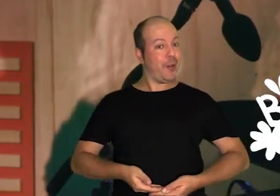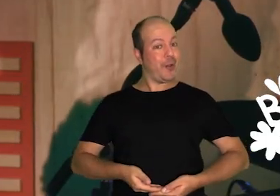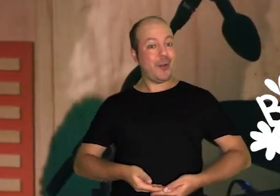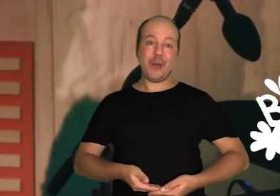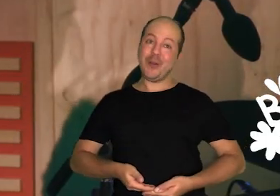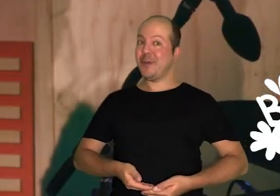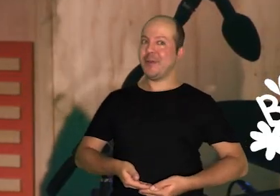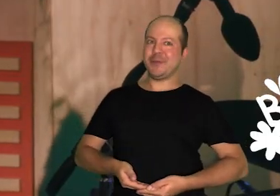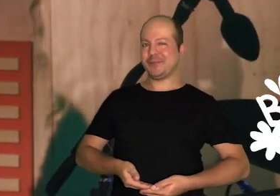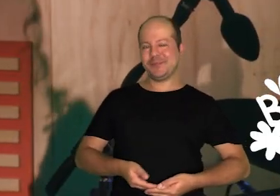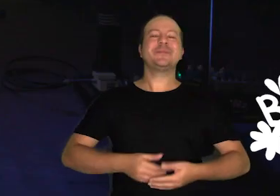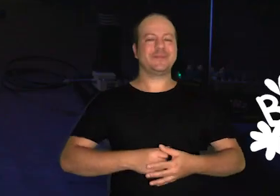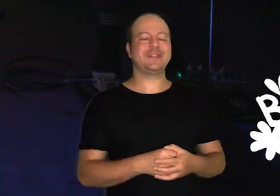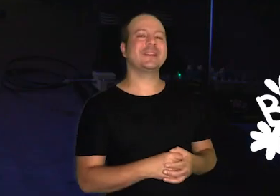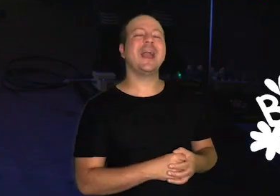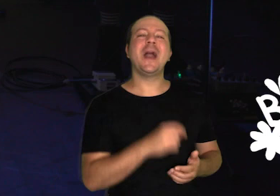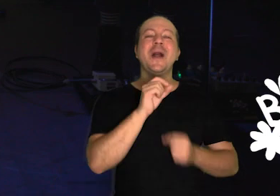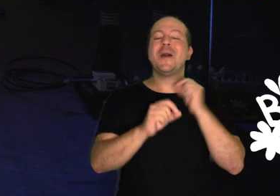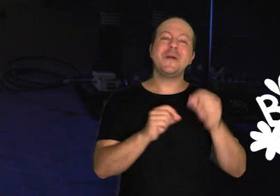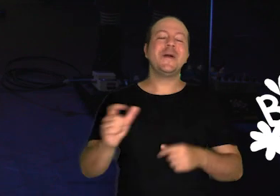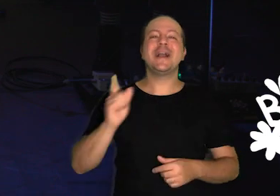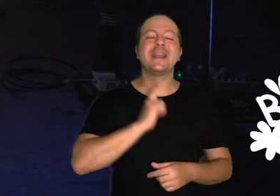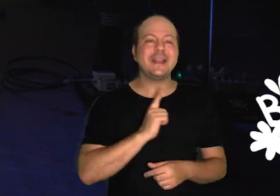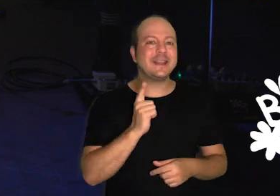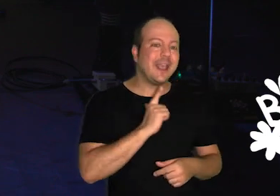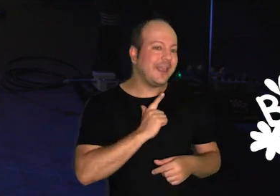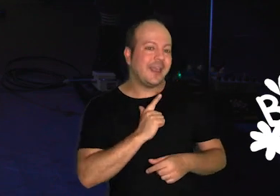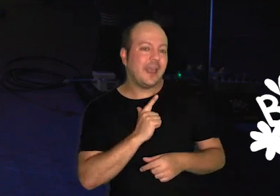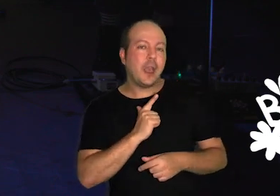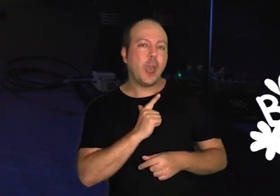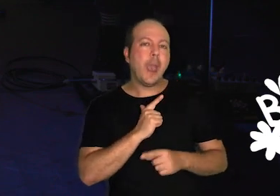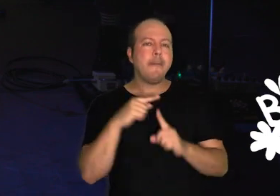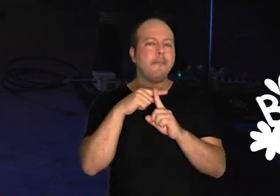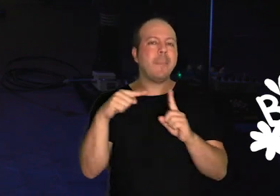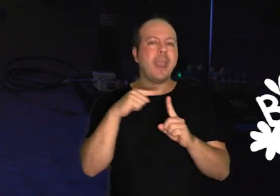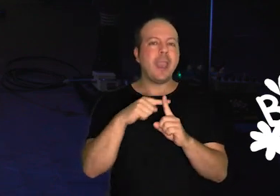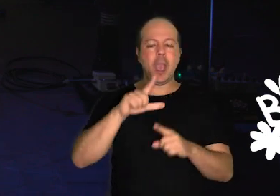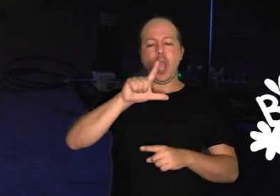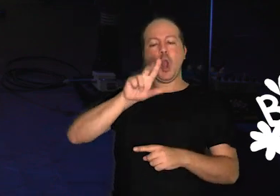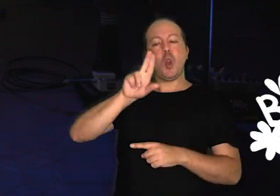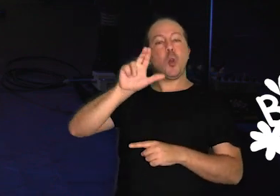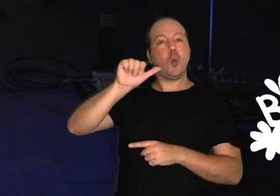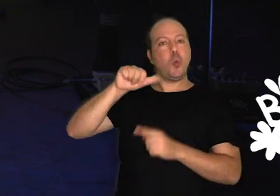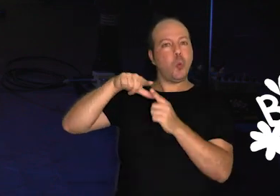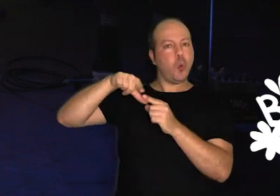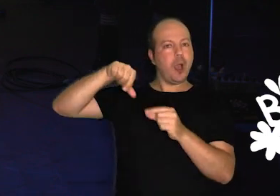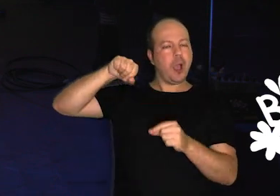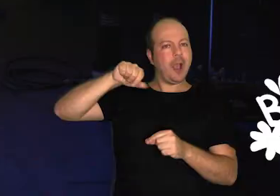A letra O. E o que é que tem no meio da lua?